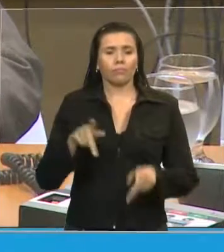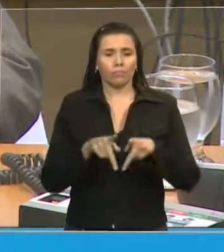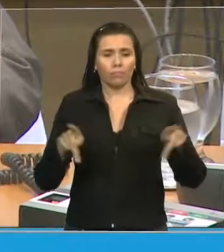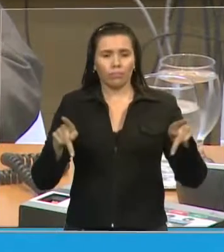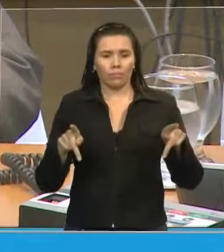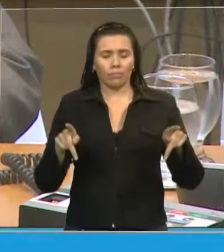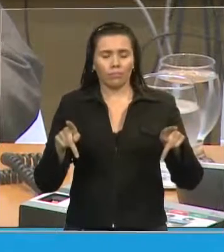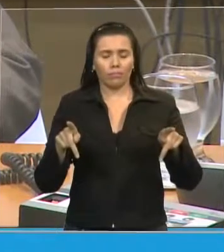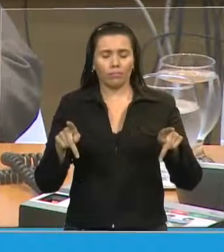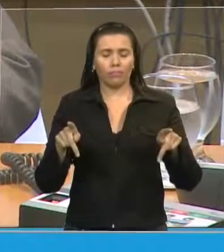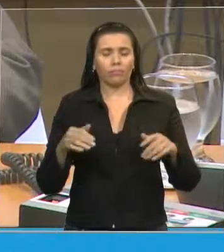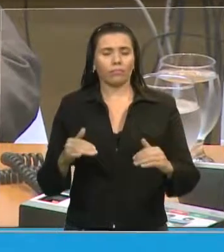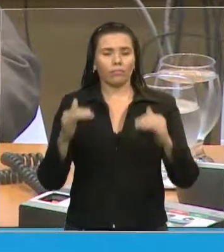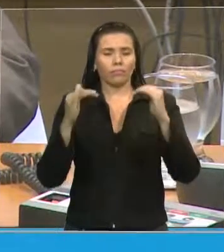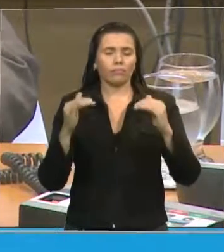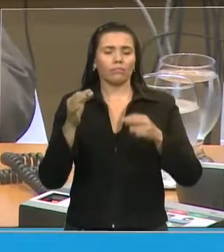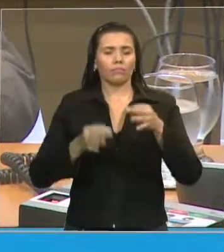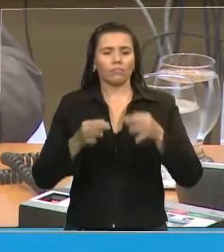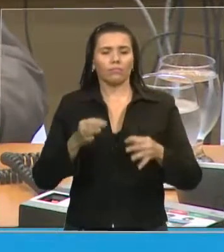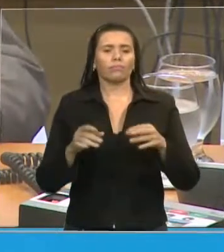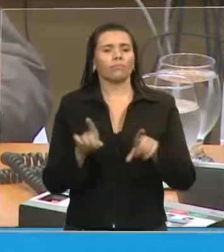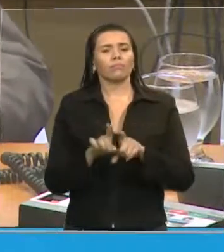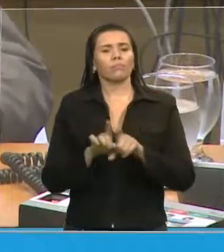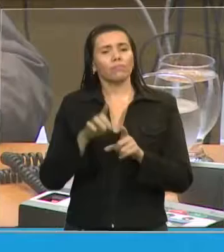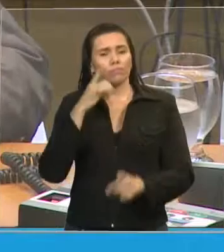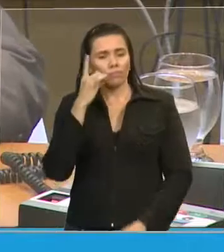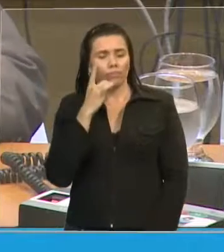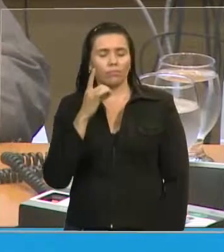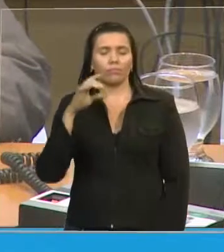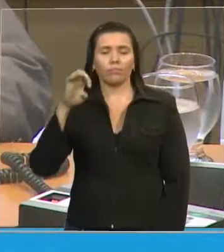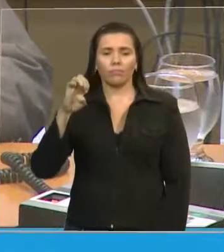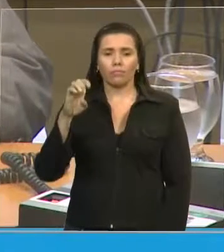Excelentíssimo senhor deputado Edivaldo Holanda.